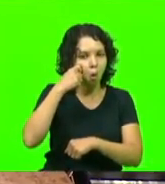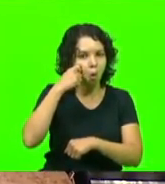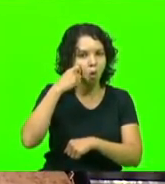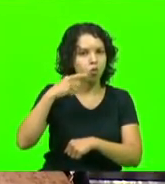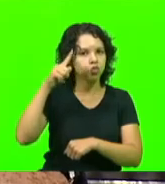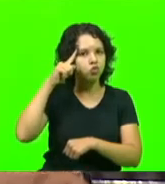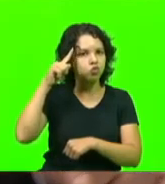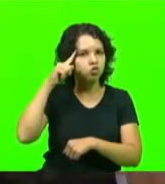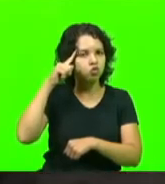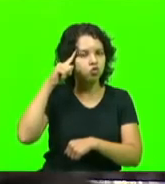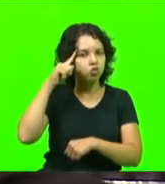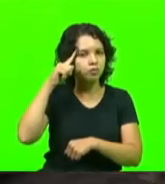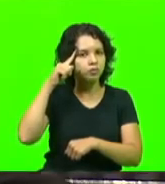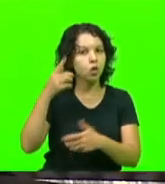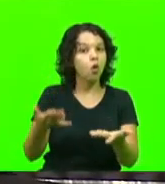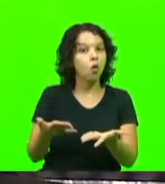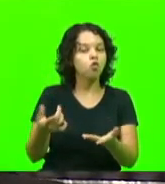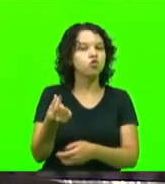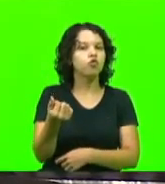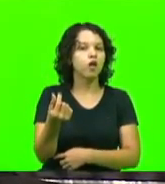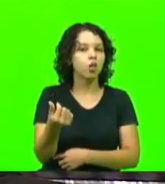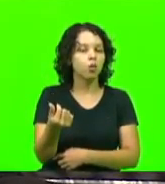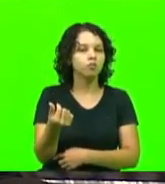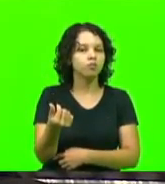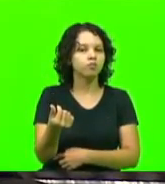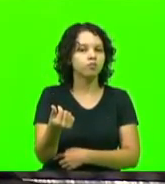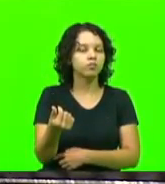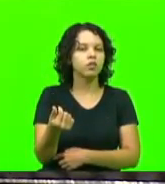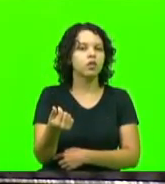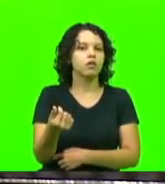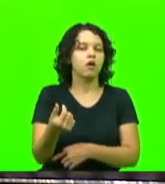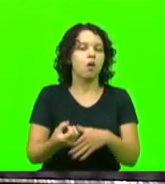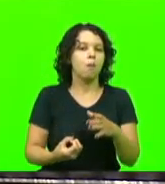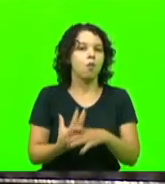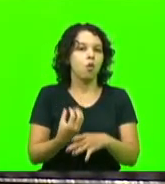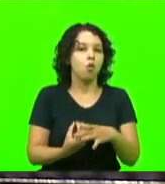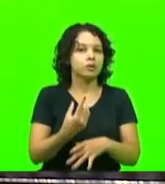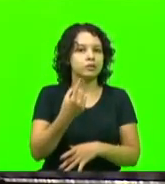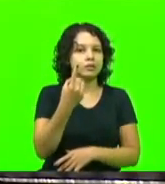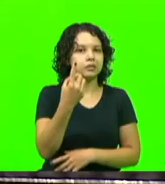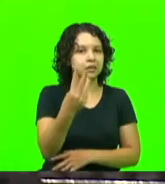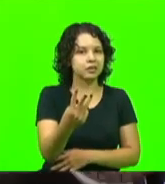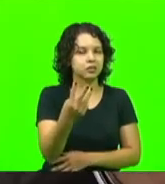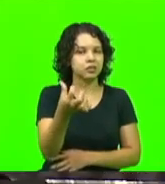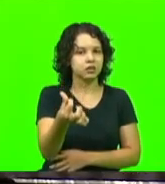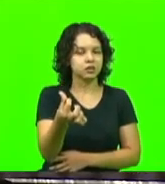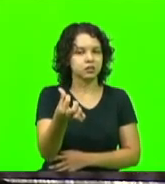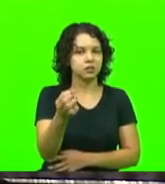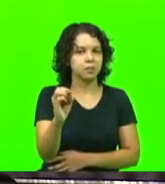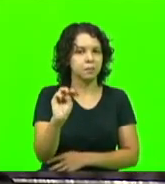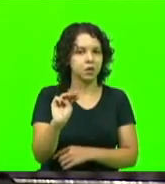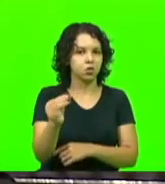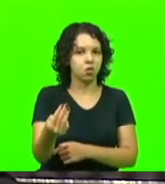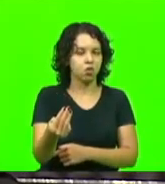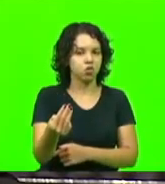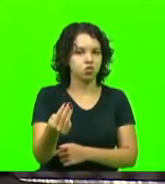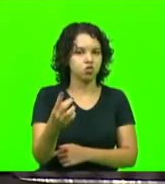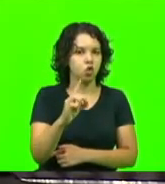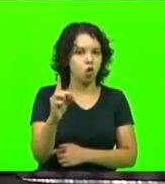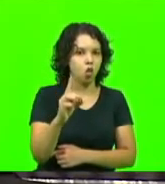que está hoje, o Brasil produz 360 milhões de dólares por dia, só em petróleo, transformando para